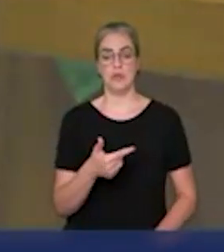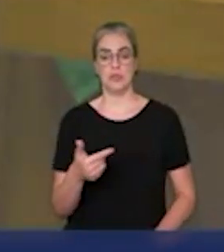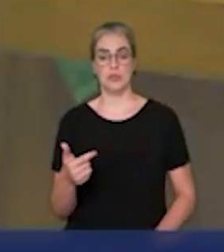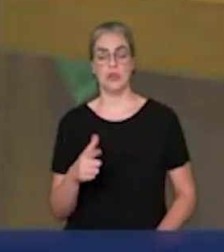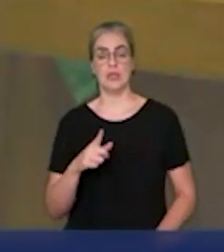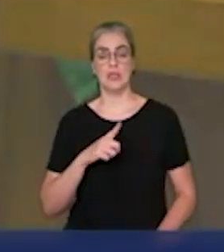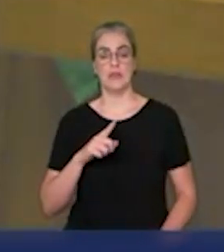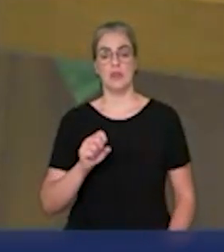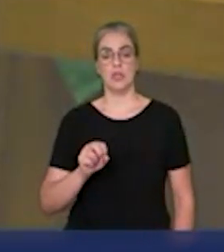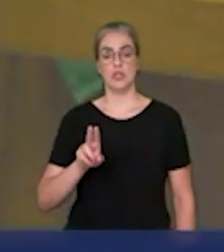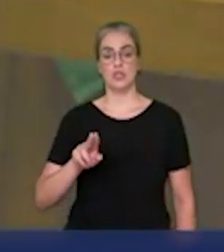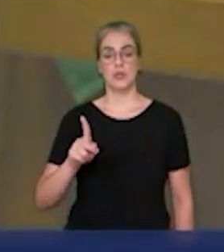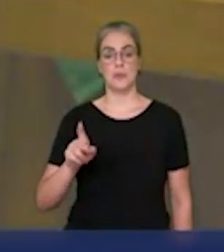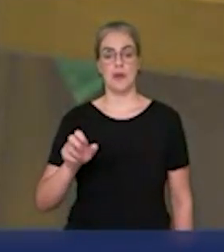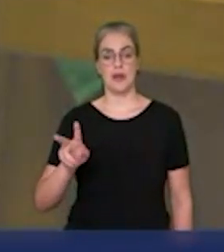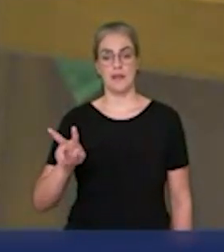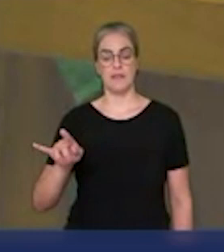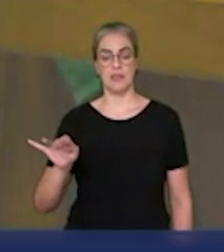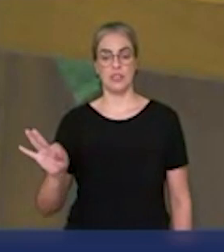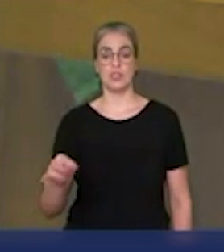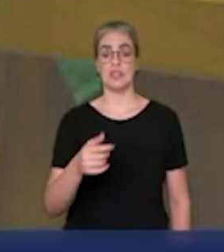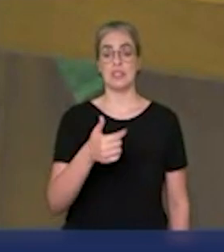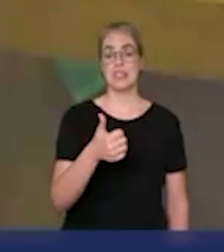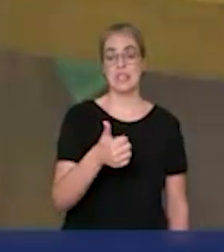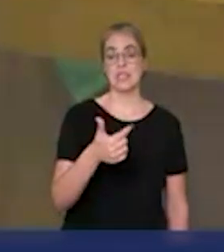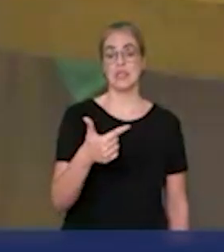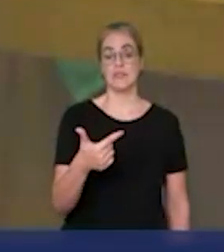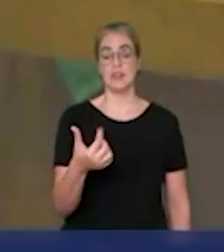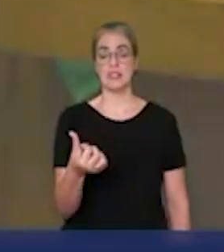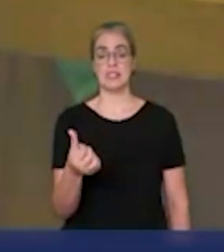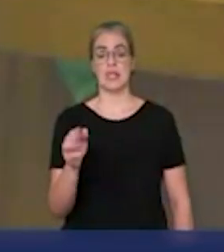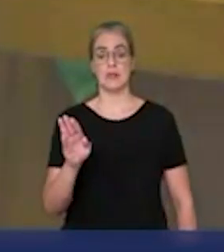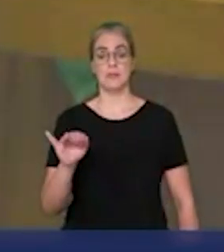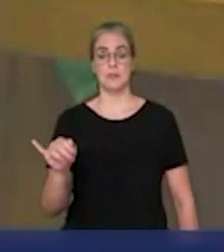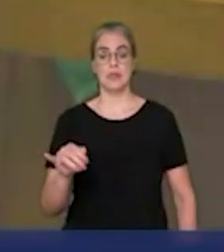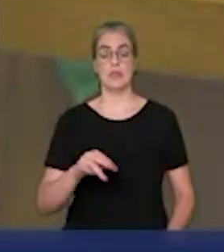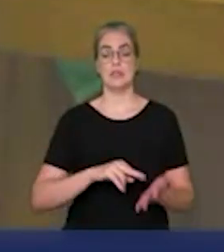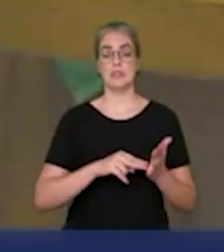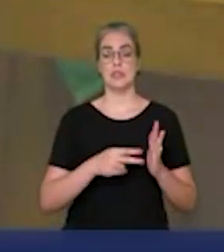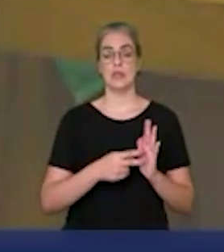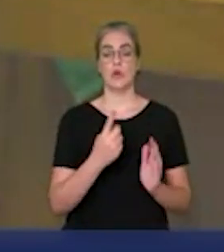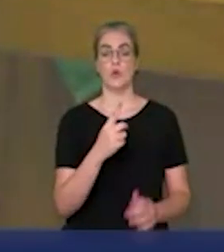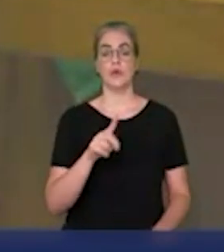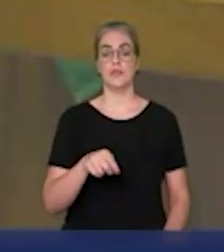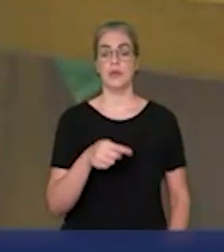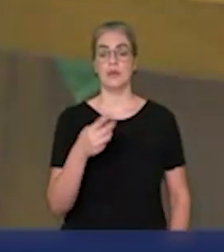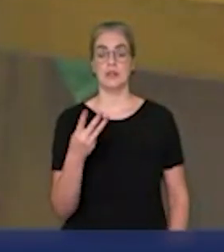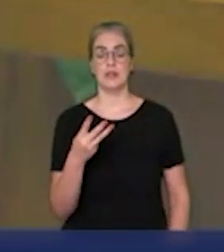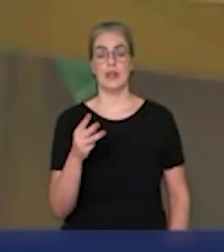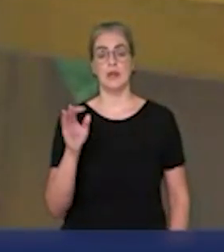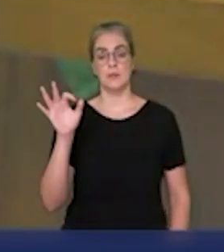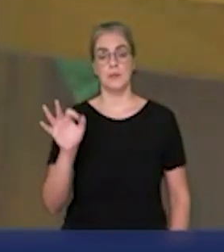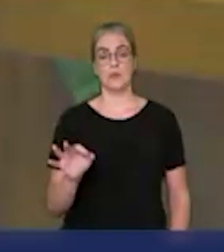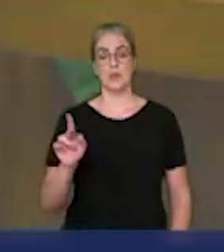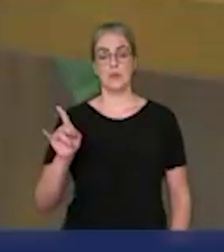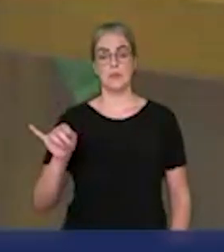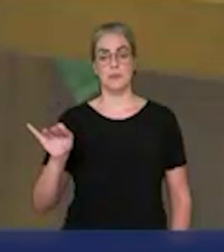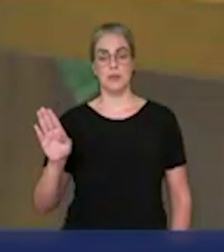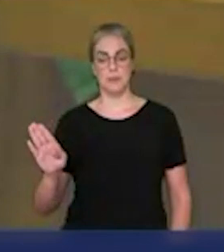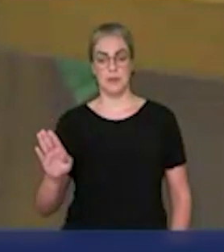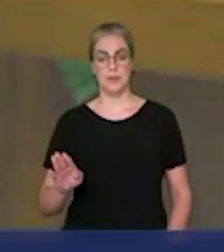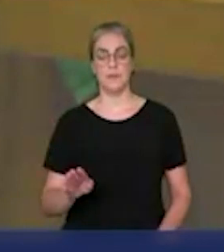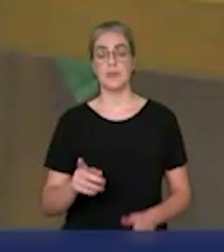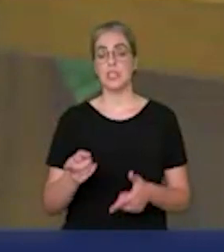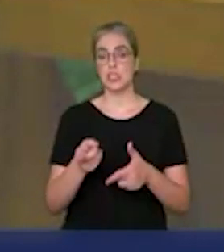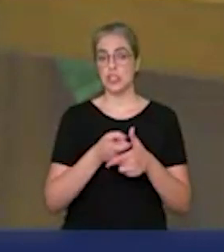de 126 bilhões, equivalente a 1,3% do PIB. A dívida bruta,